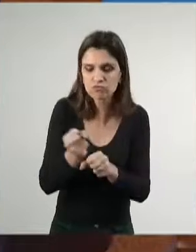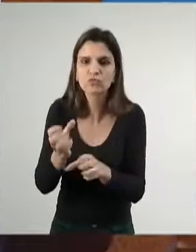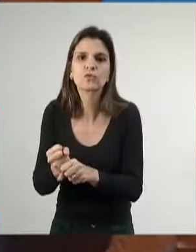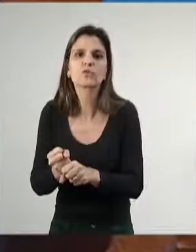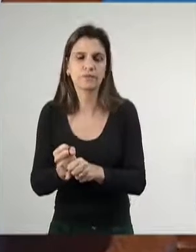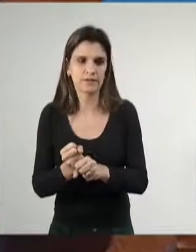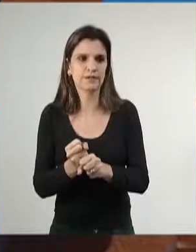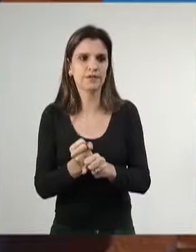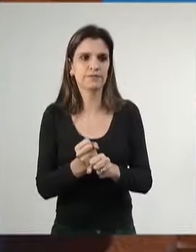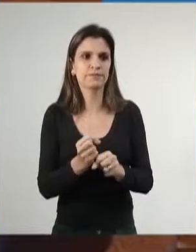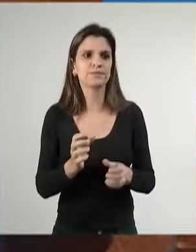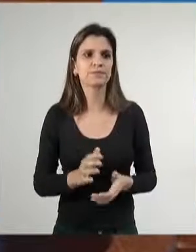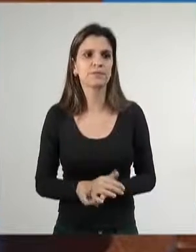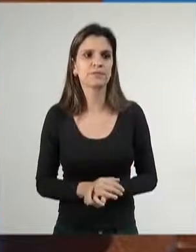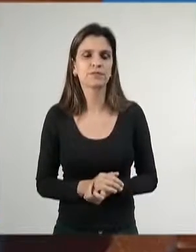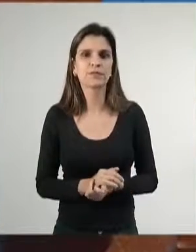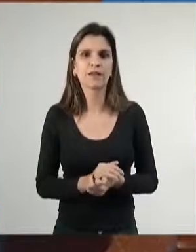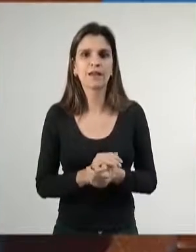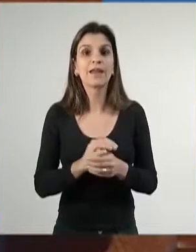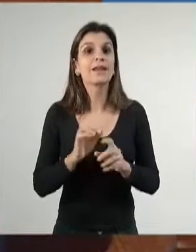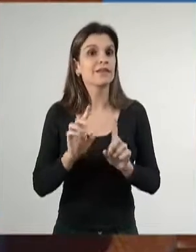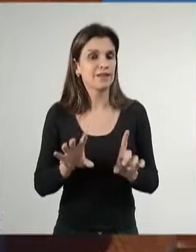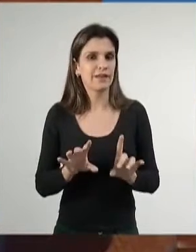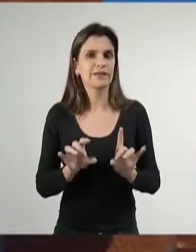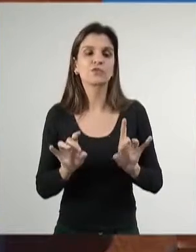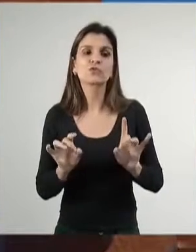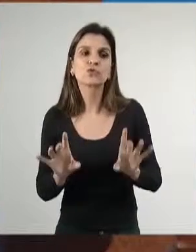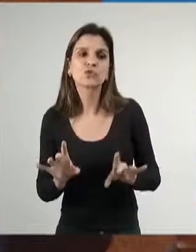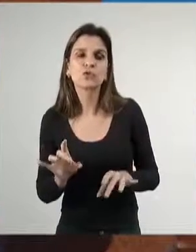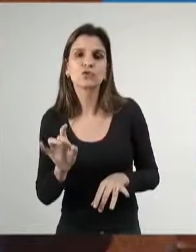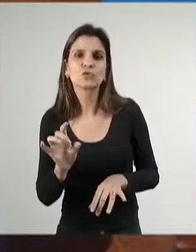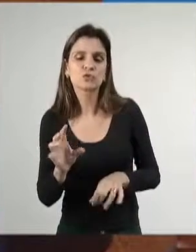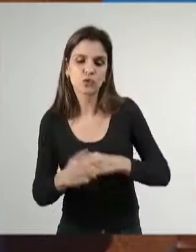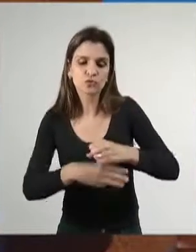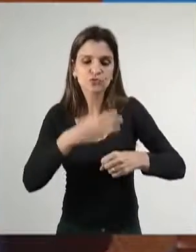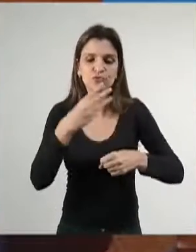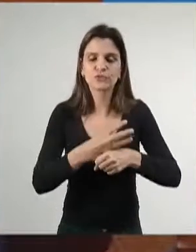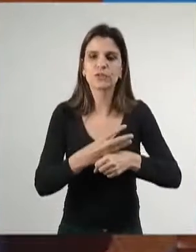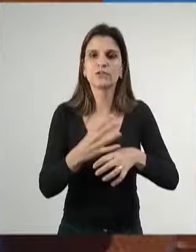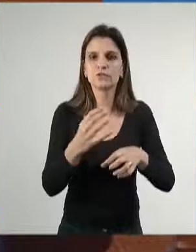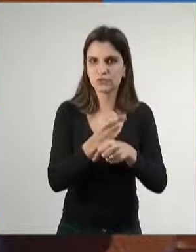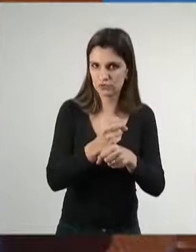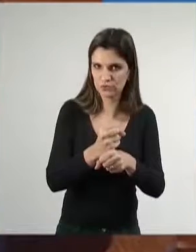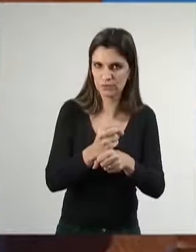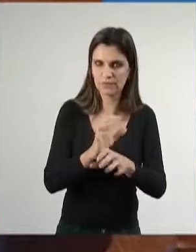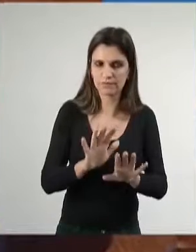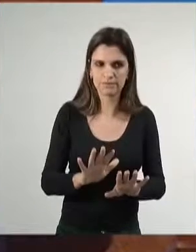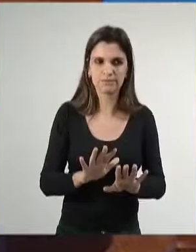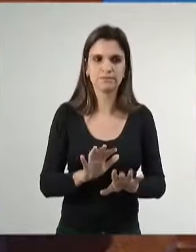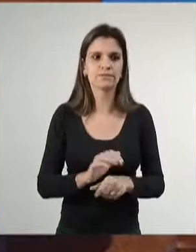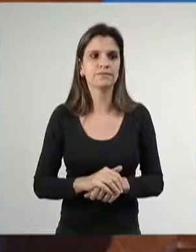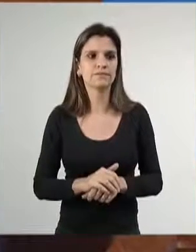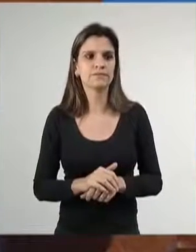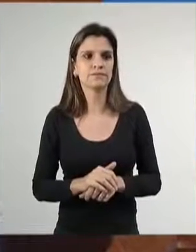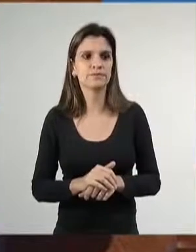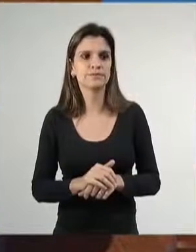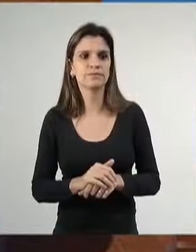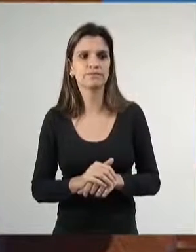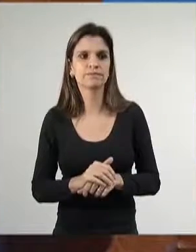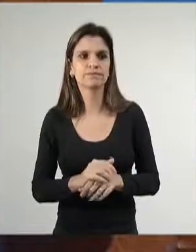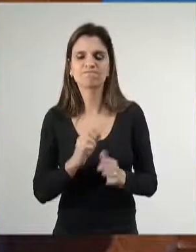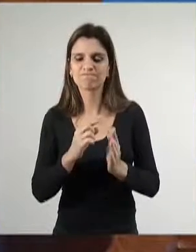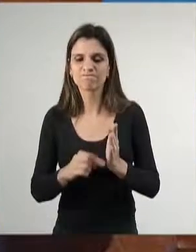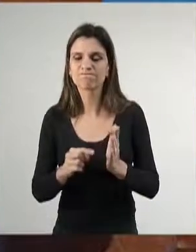computados sempre os 3 últimos anos. Parágrafo 3º, será considerada infração de trânsito qualquer ação